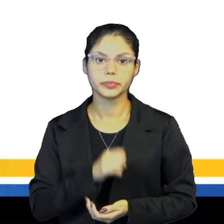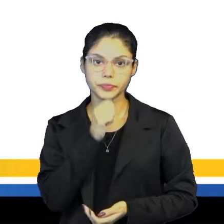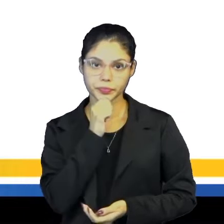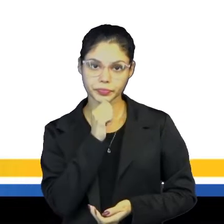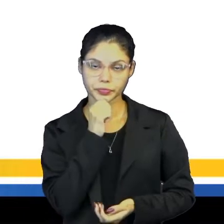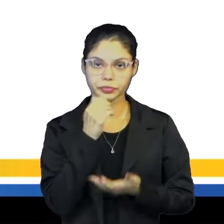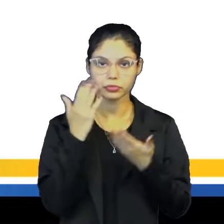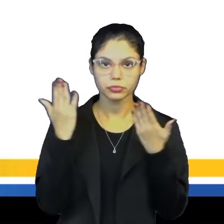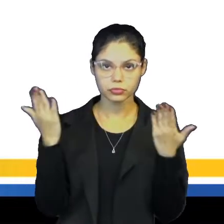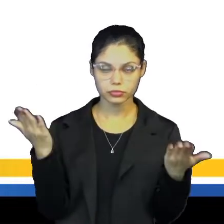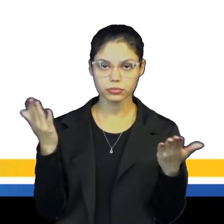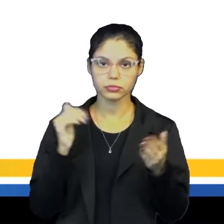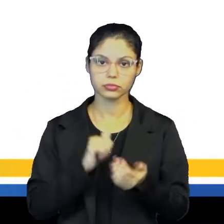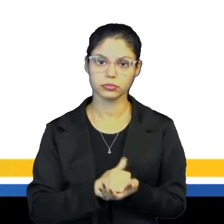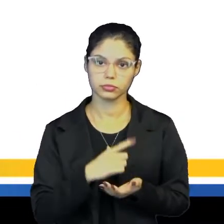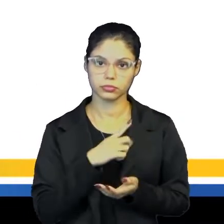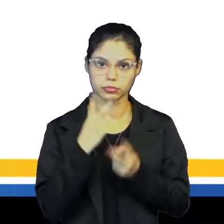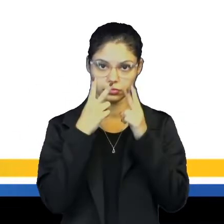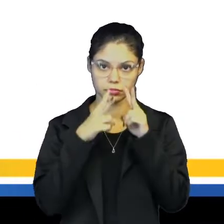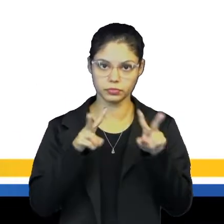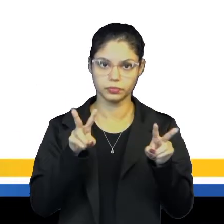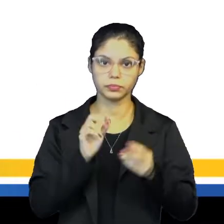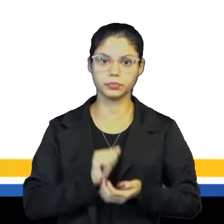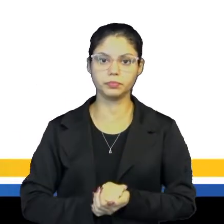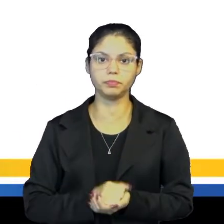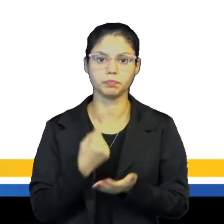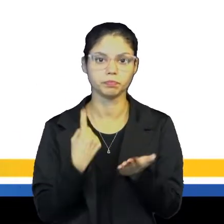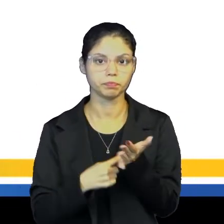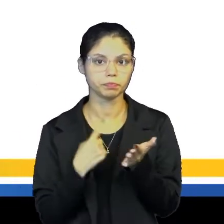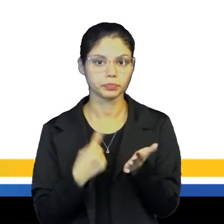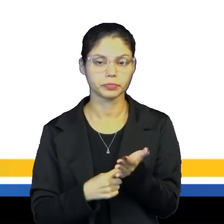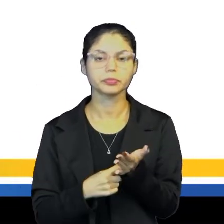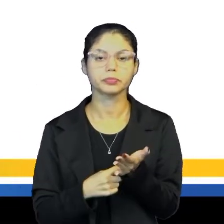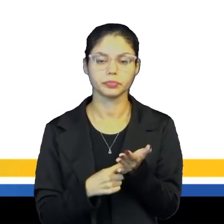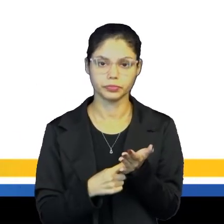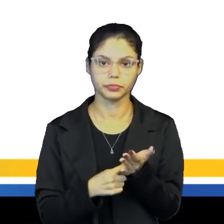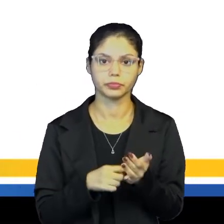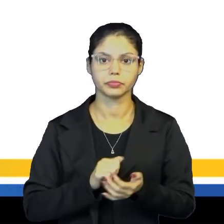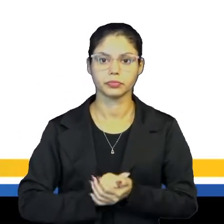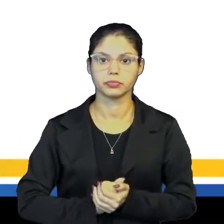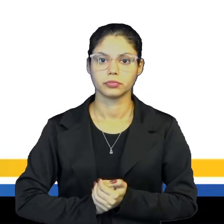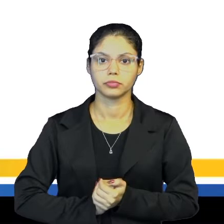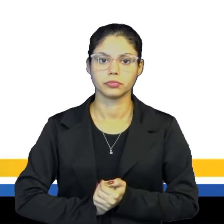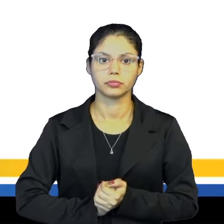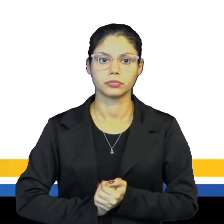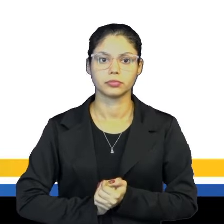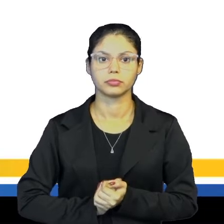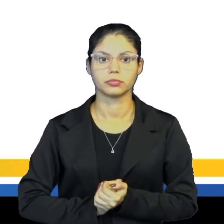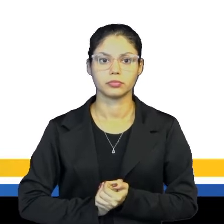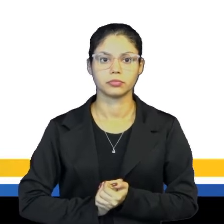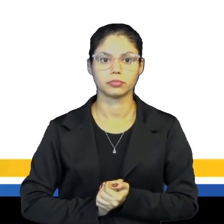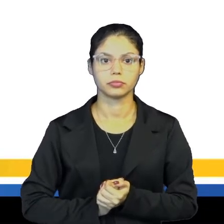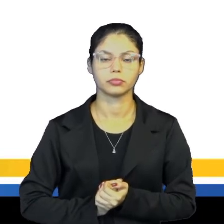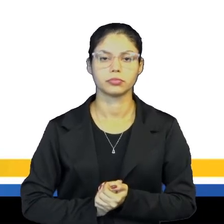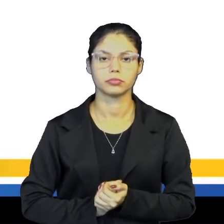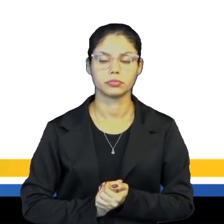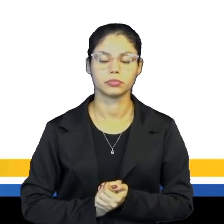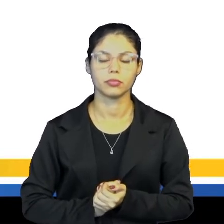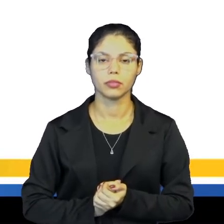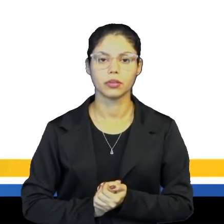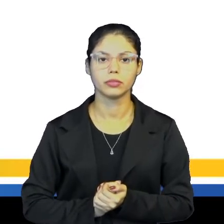São aí artes visuais, beleza? E além dessas, tá? Também são